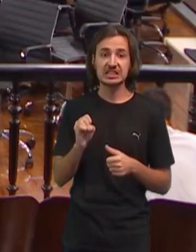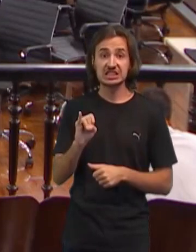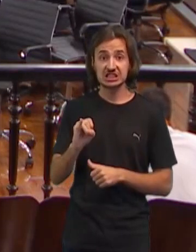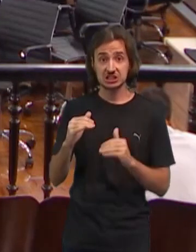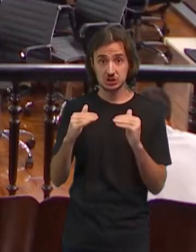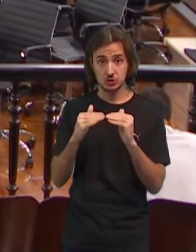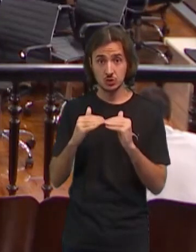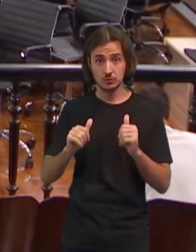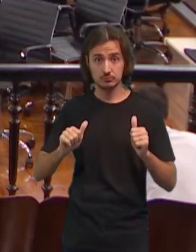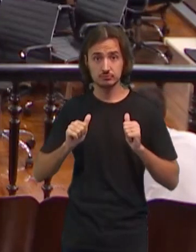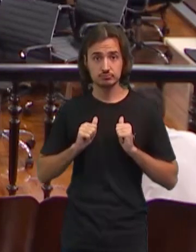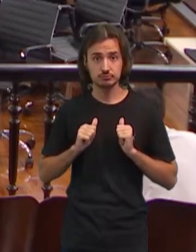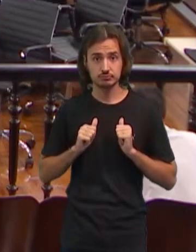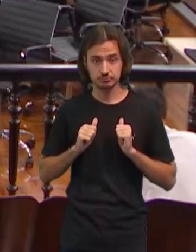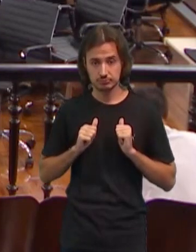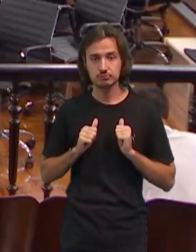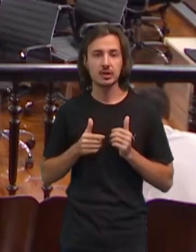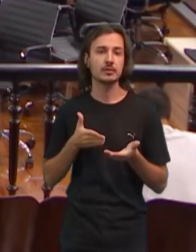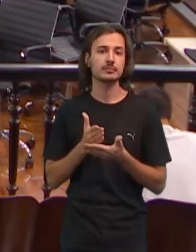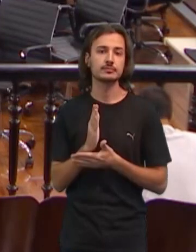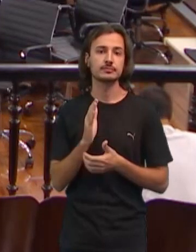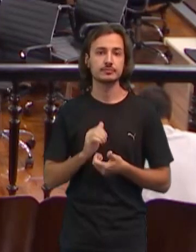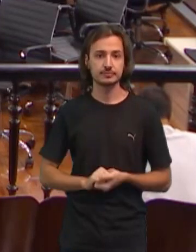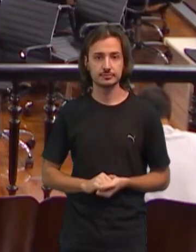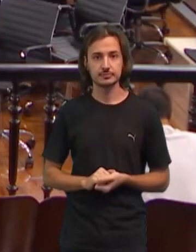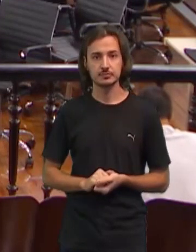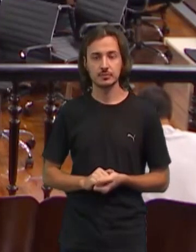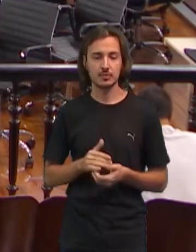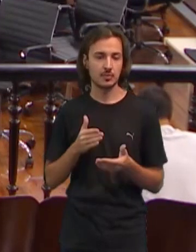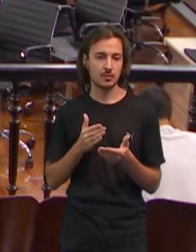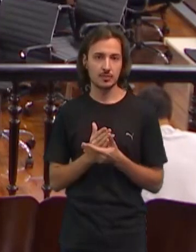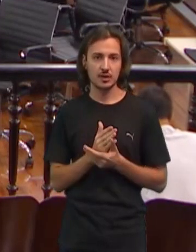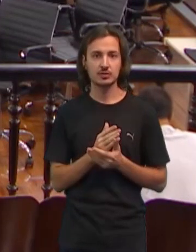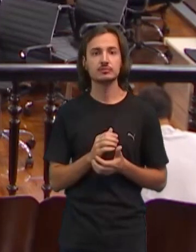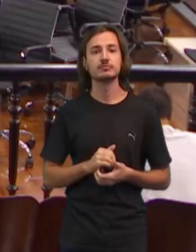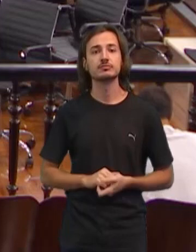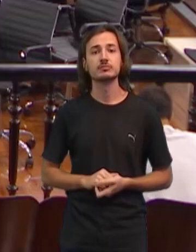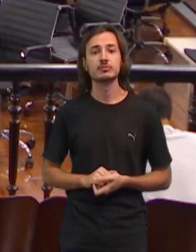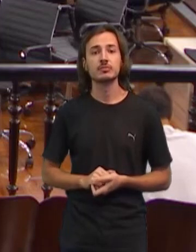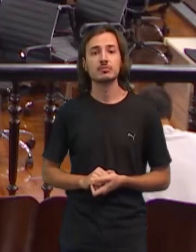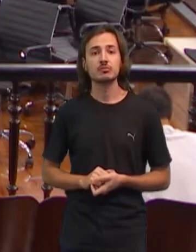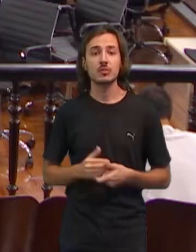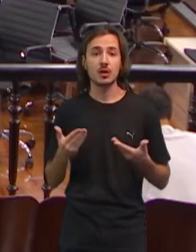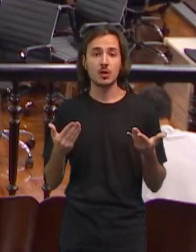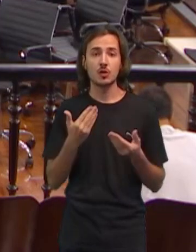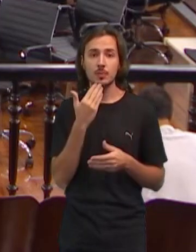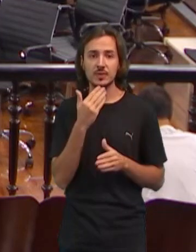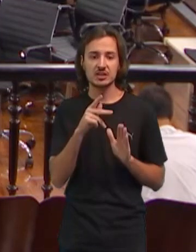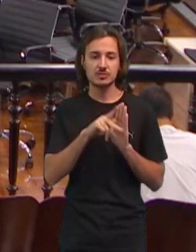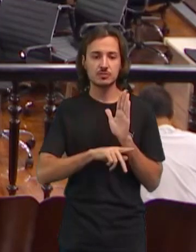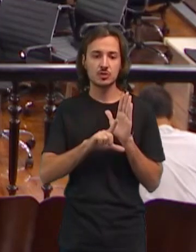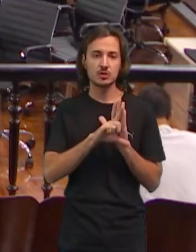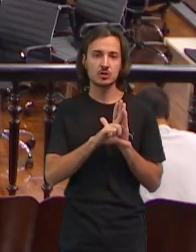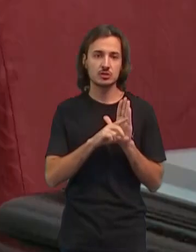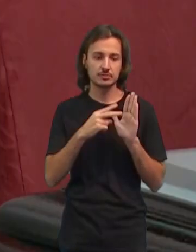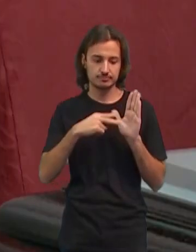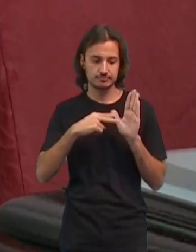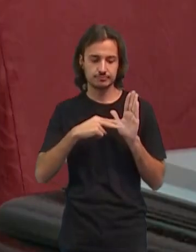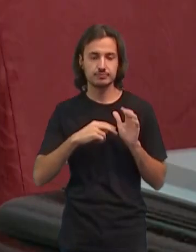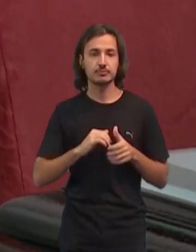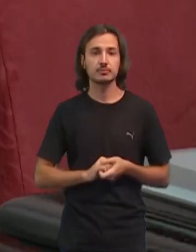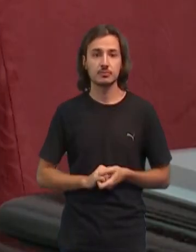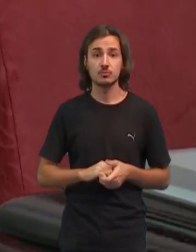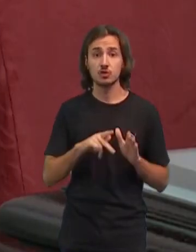concordam, permaneçam como estão. Aprovados os requerimentos. Solicito agora que seja feita a leitura do projeto de lei. Por favor, secretário. Projeto de lei,